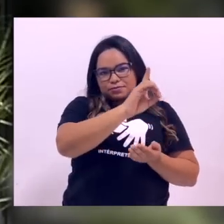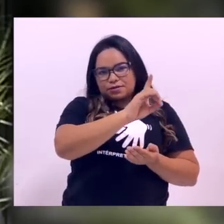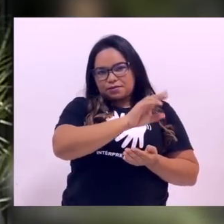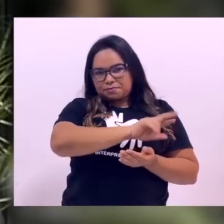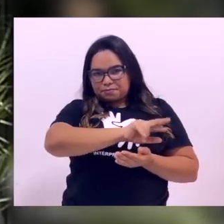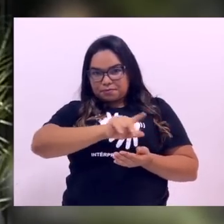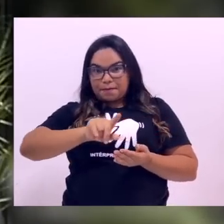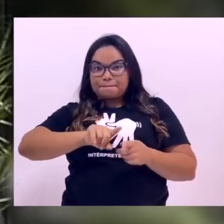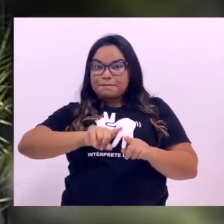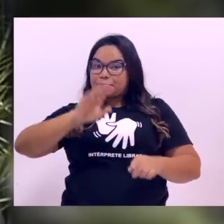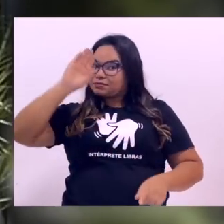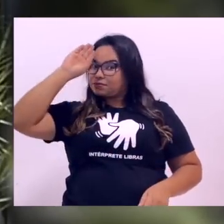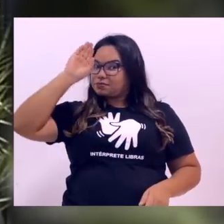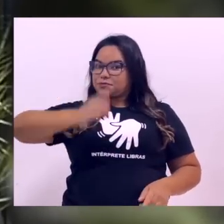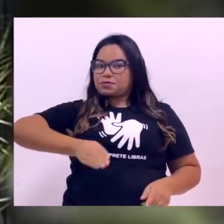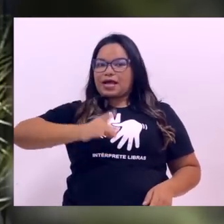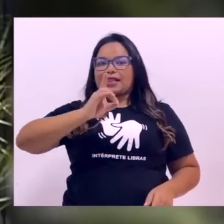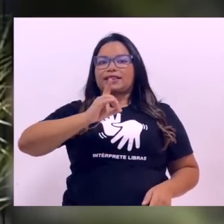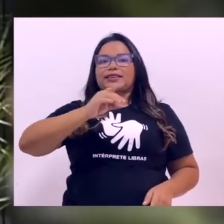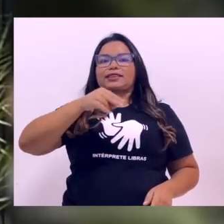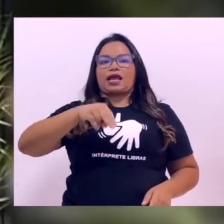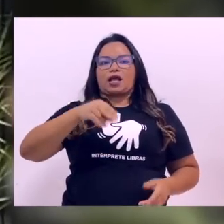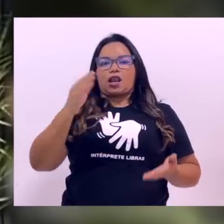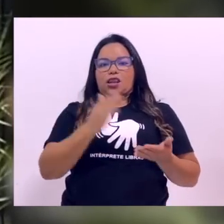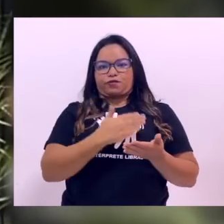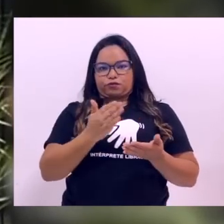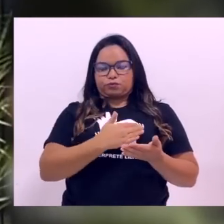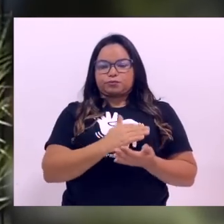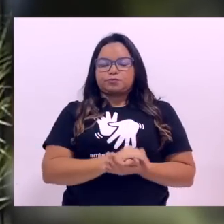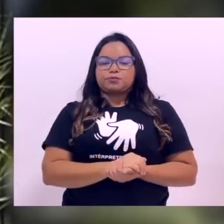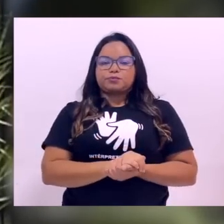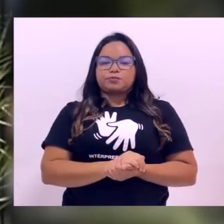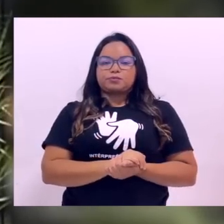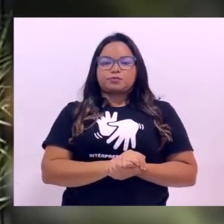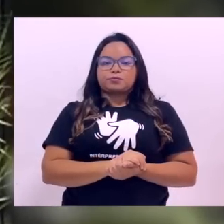as imagens são emprestadas principalmente do livro de Daniel.